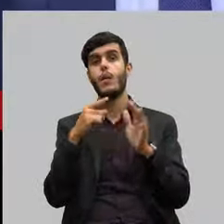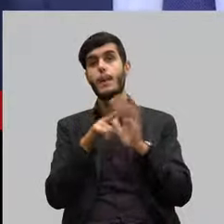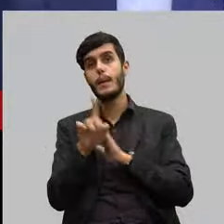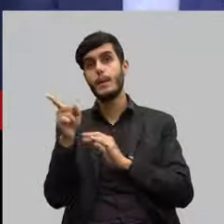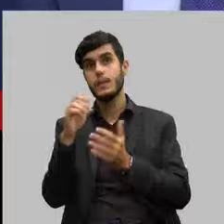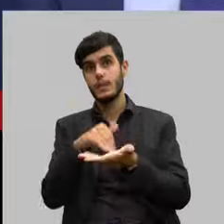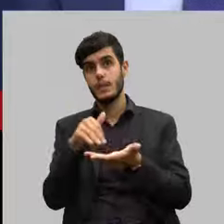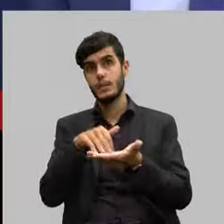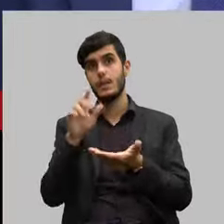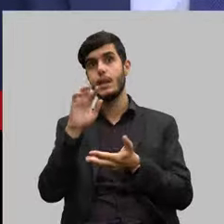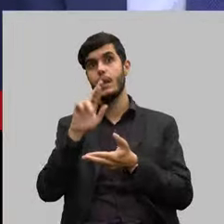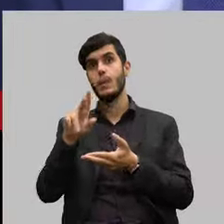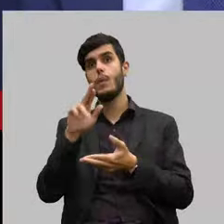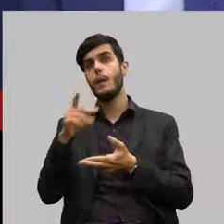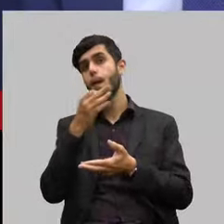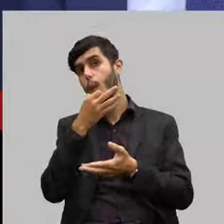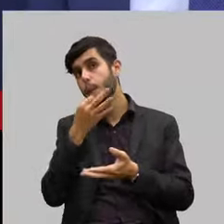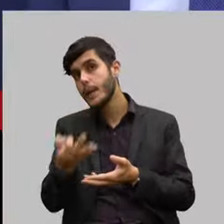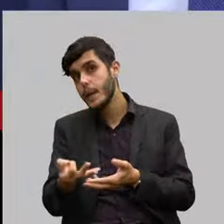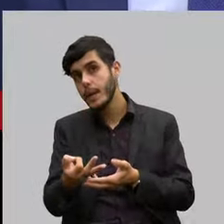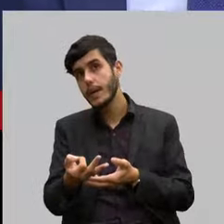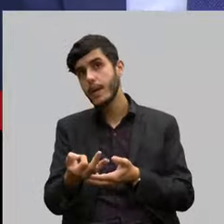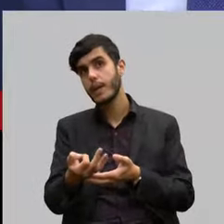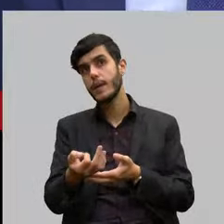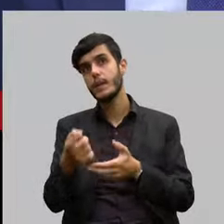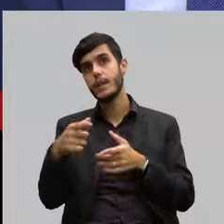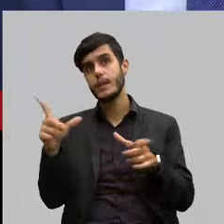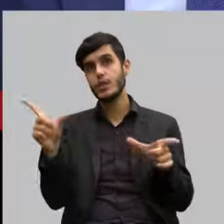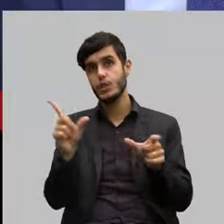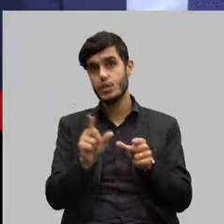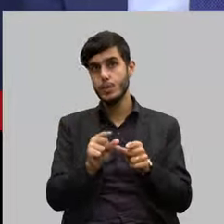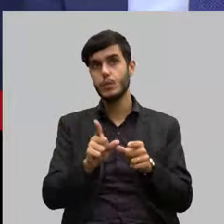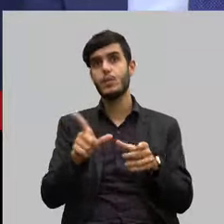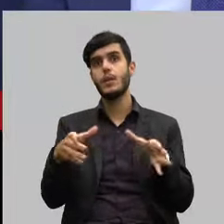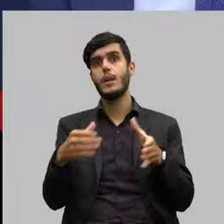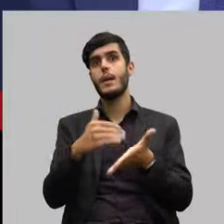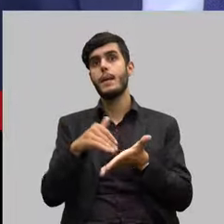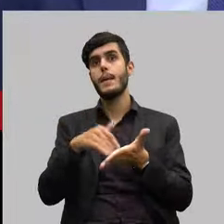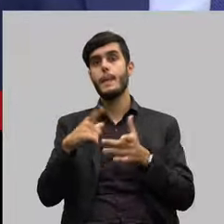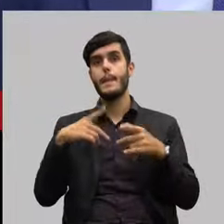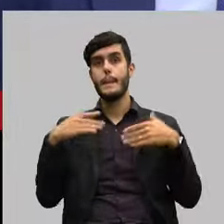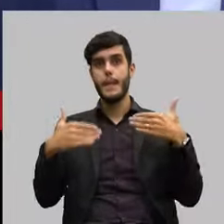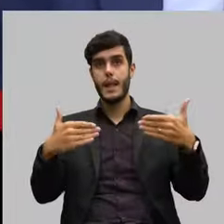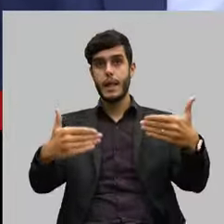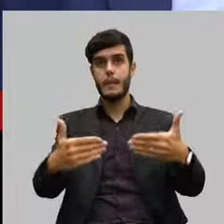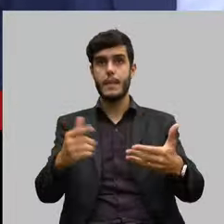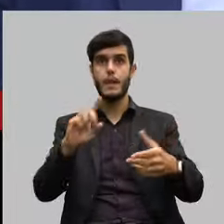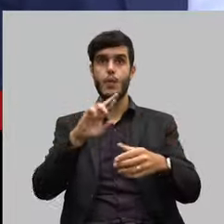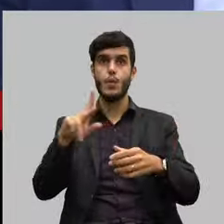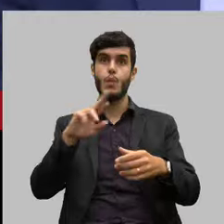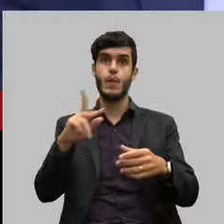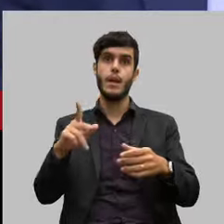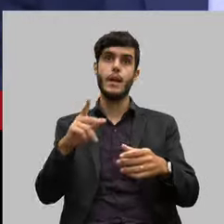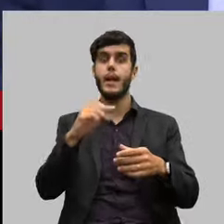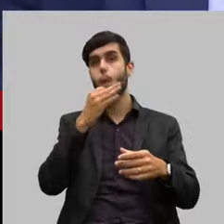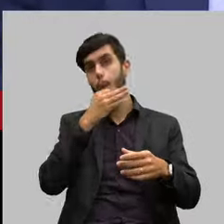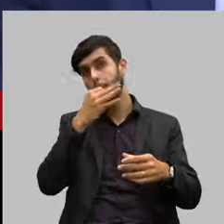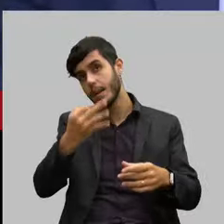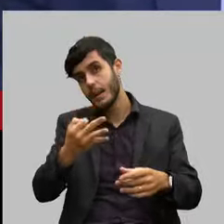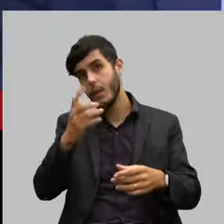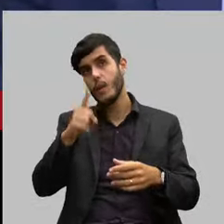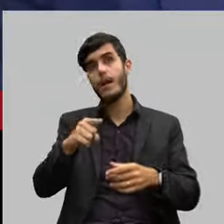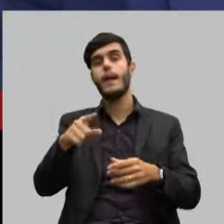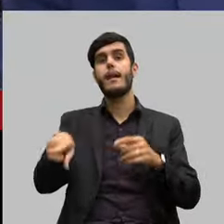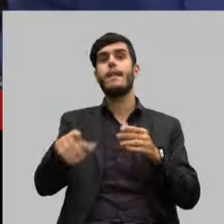opinião não é a gente diminui o Parlamento quando a gente faz isso mas cada um sabe de si não é opinião os dados são públicos nesse